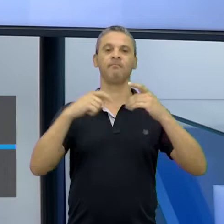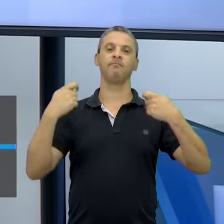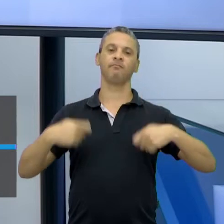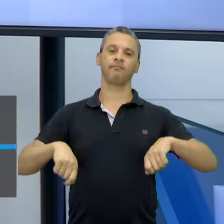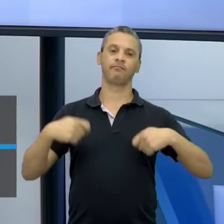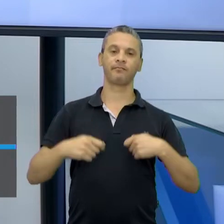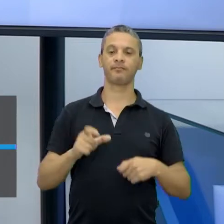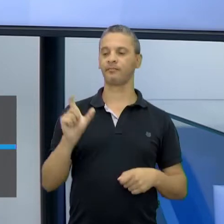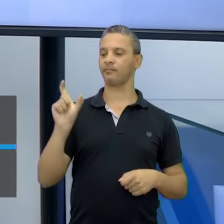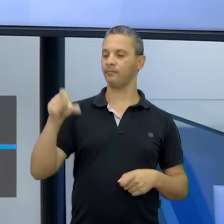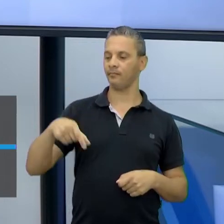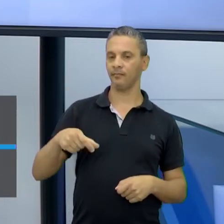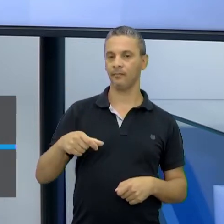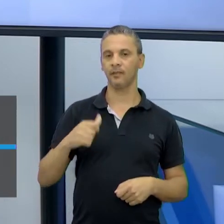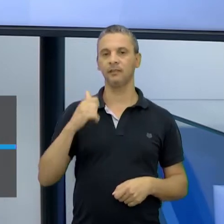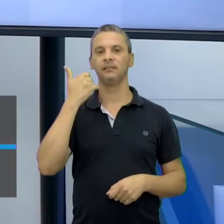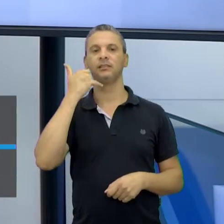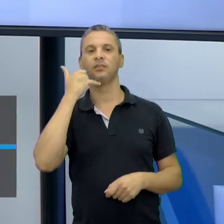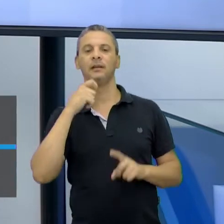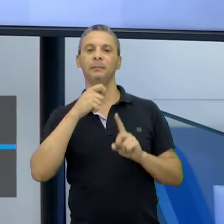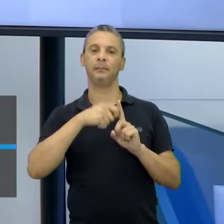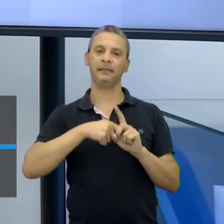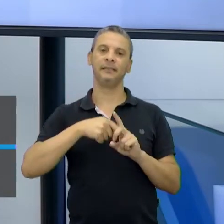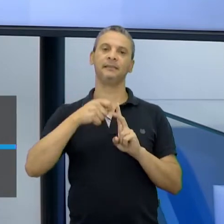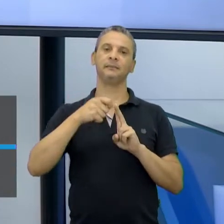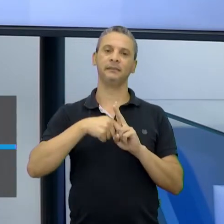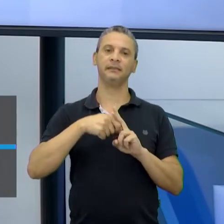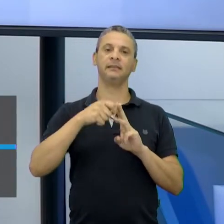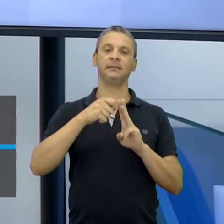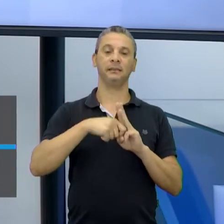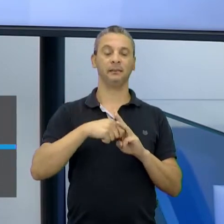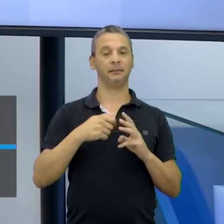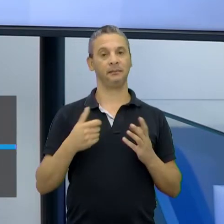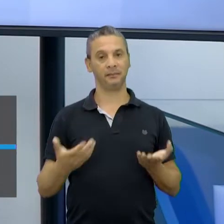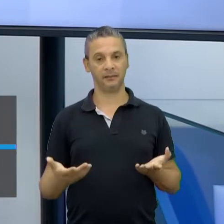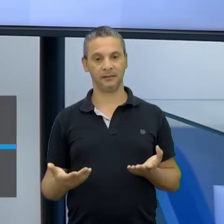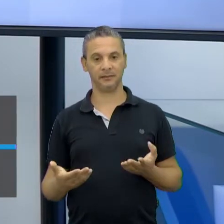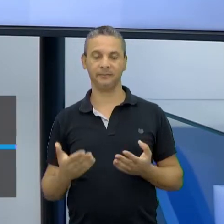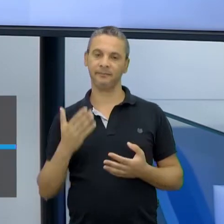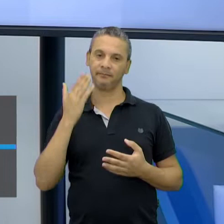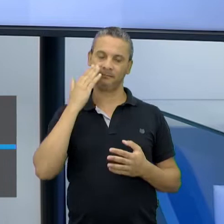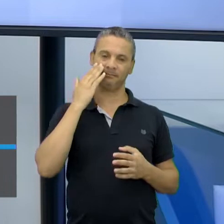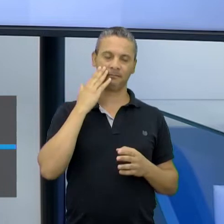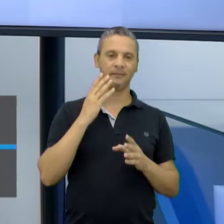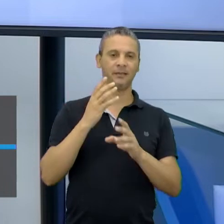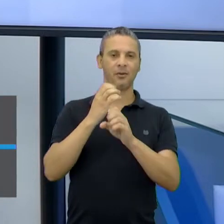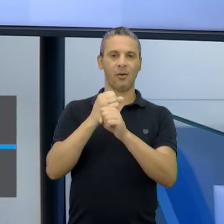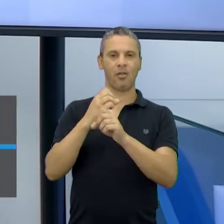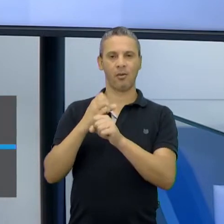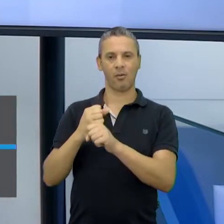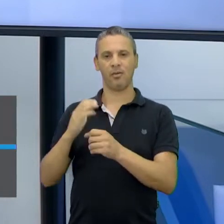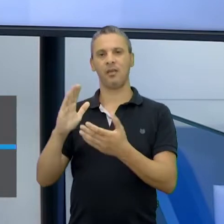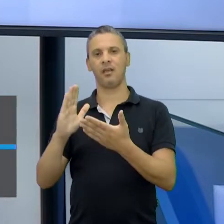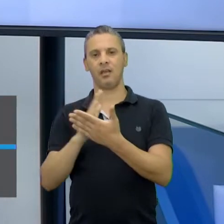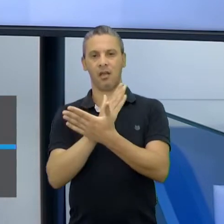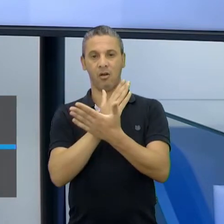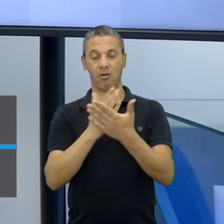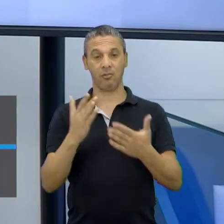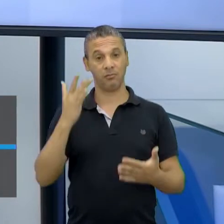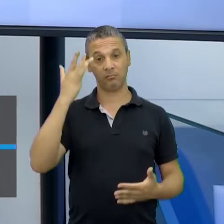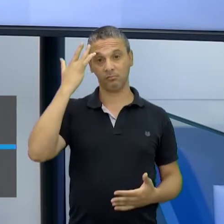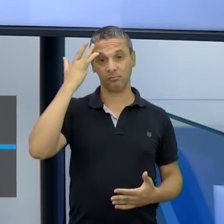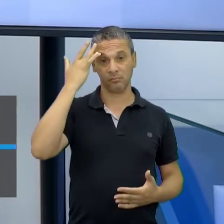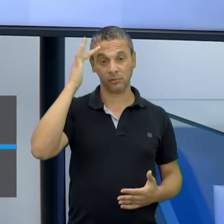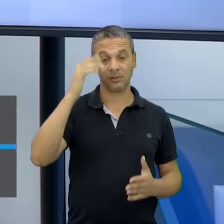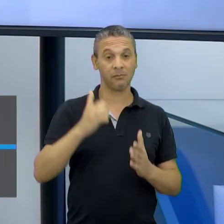para o celular todo mês, então a gente coloca. Óbvio que muitas contas a gente não vai saber quanto que a